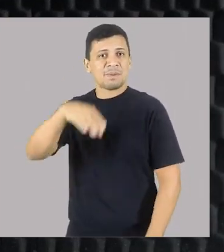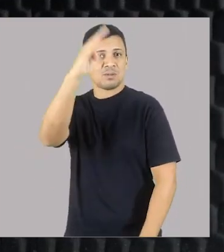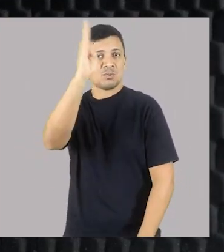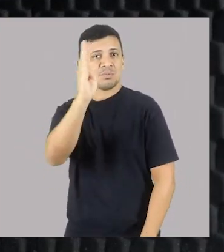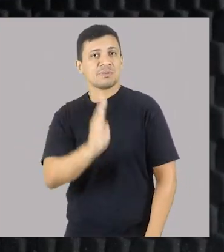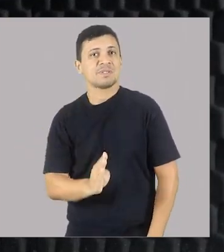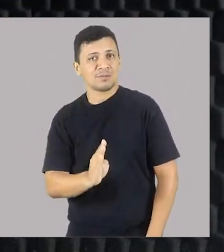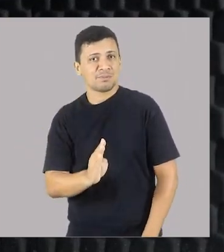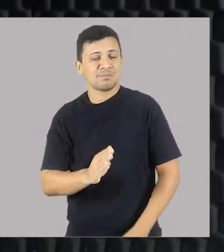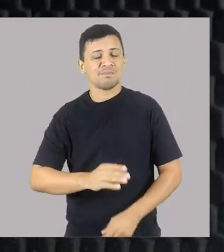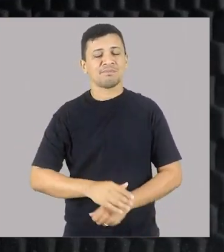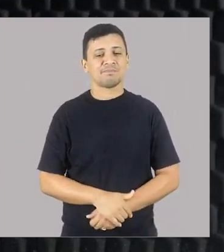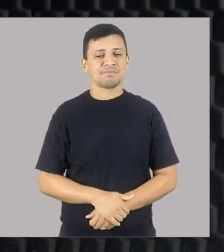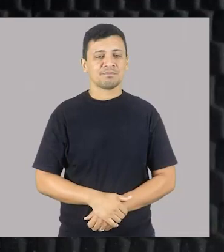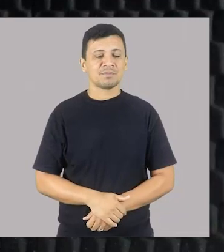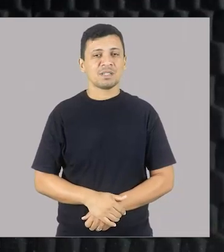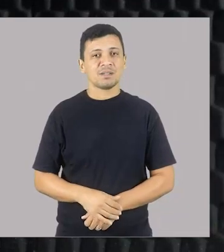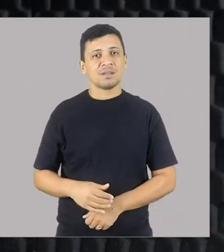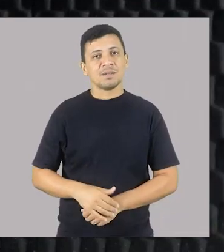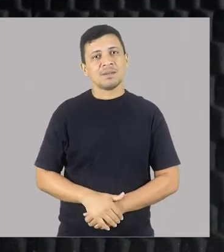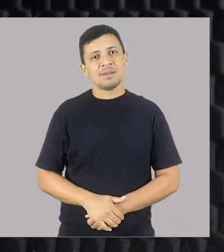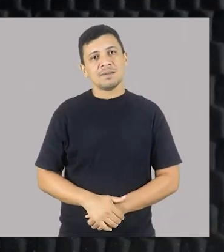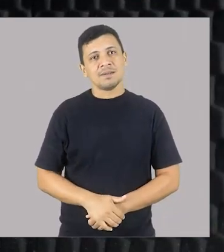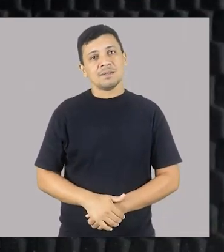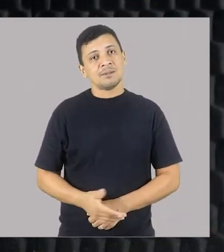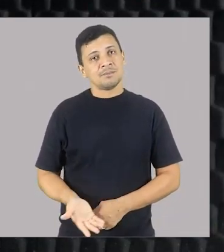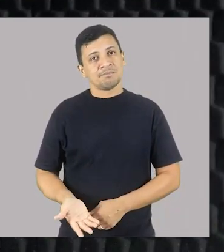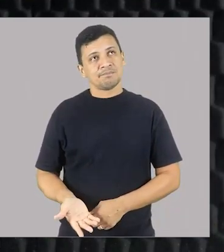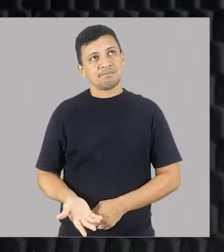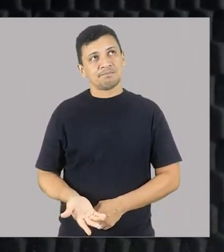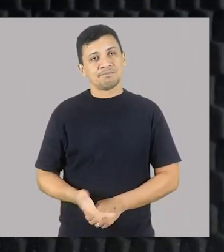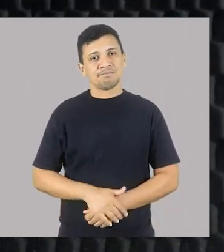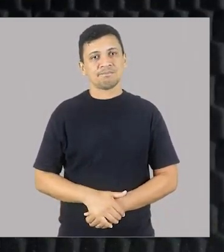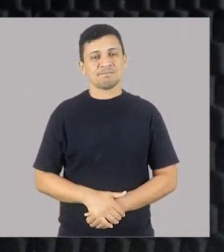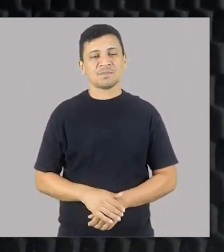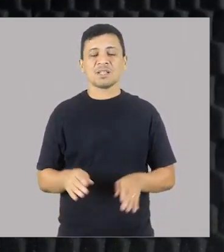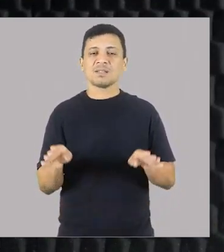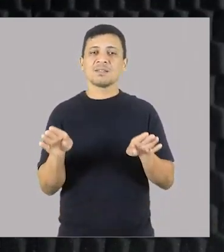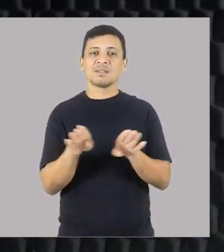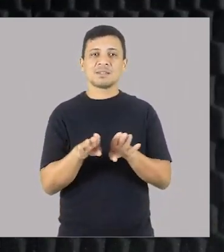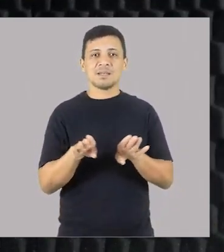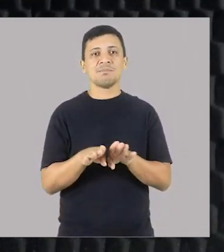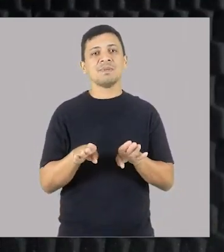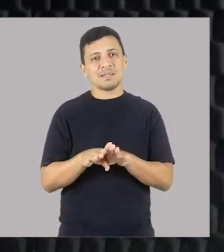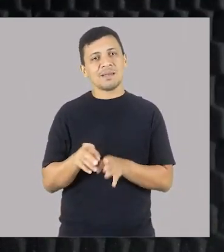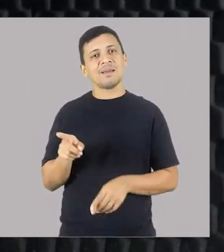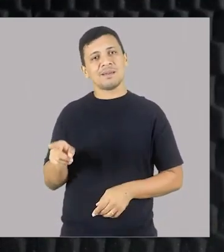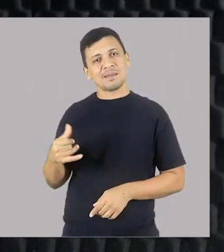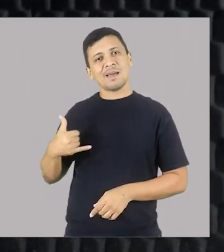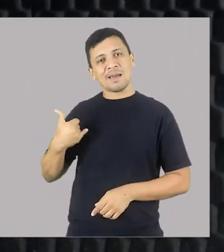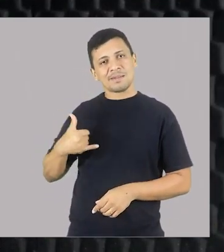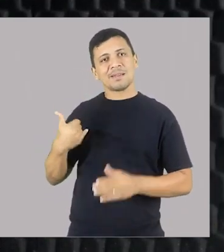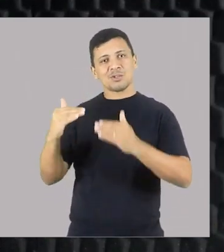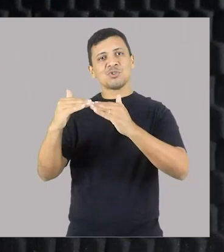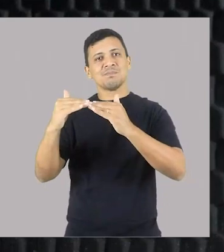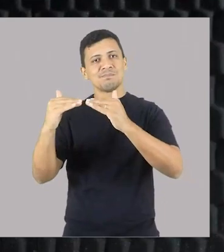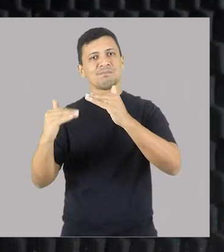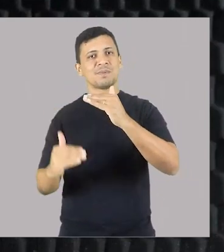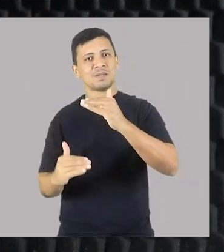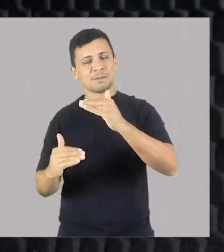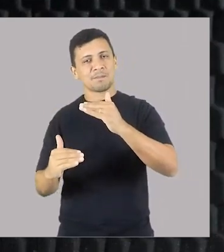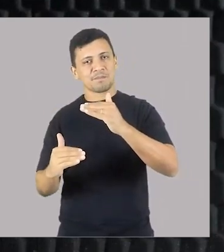época, mas hoje seria um adolescente, pela idade que tinha. Ou seja, ele ainda é menor de idade, o